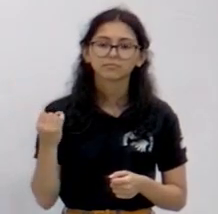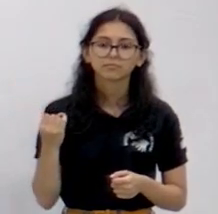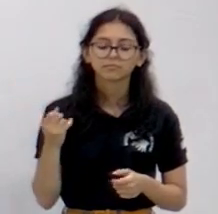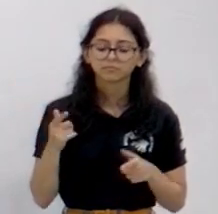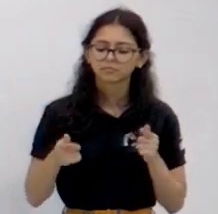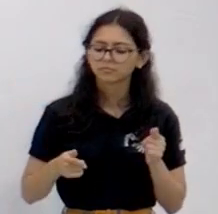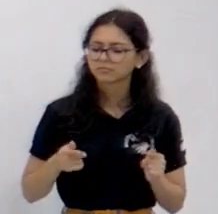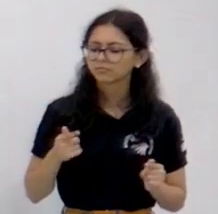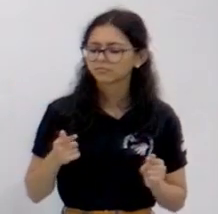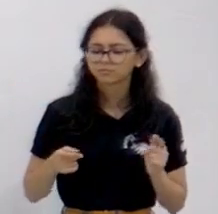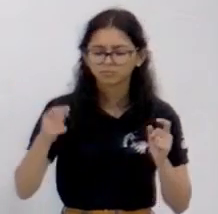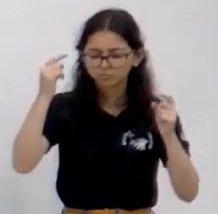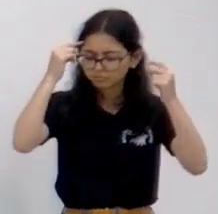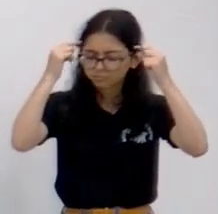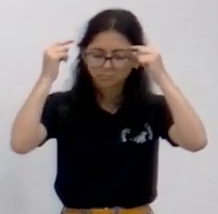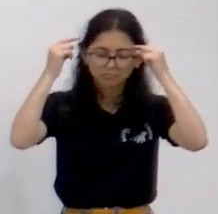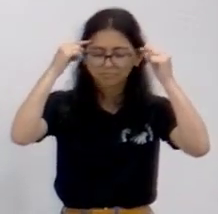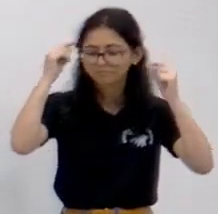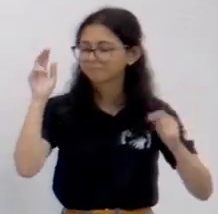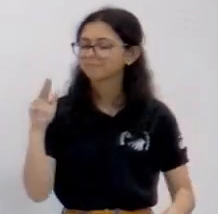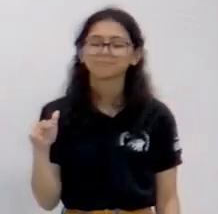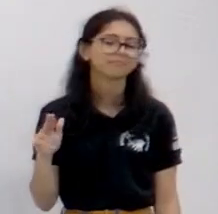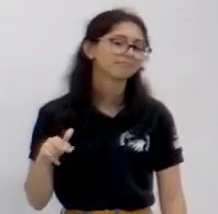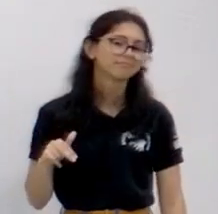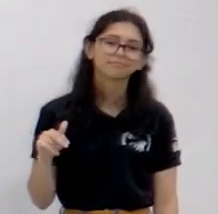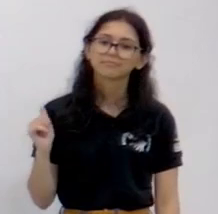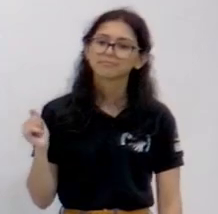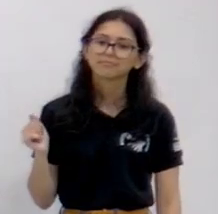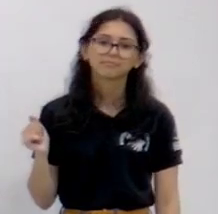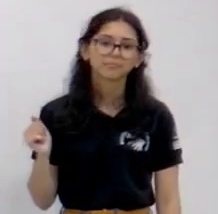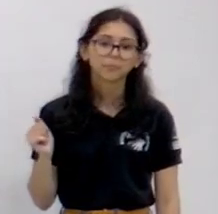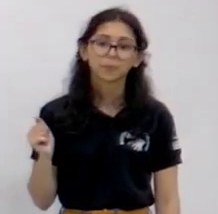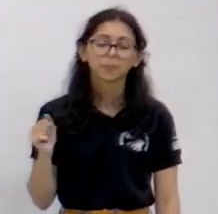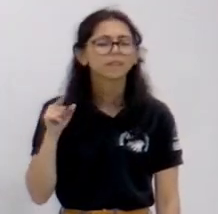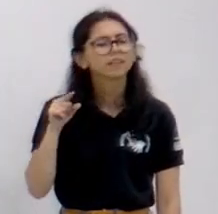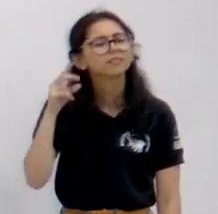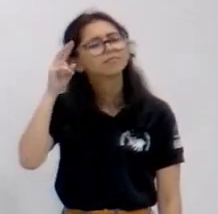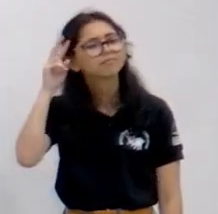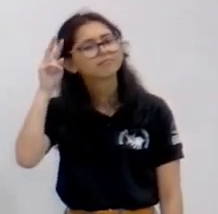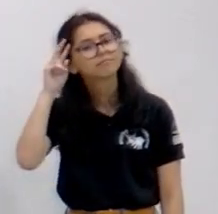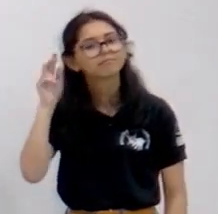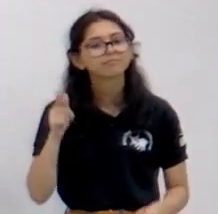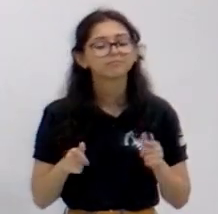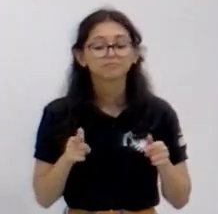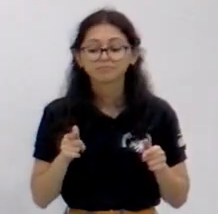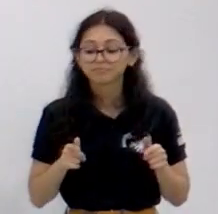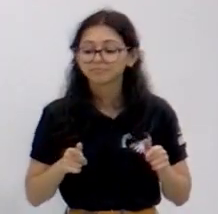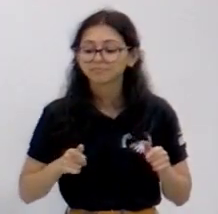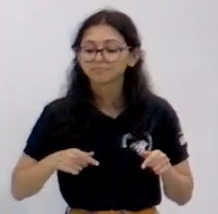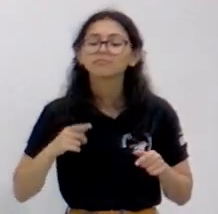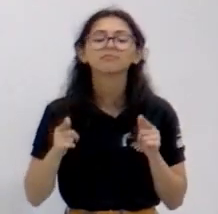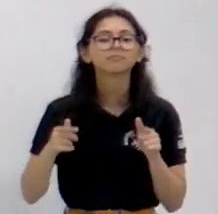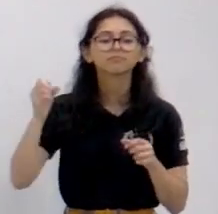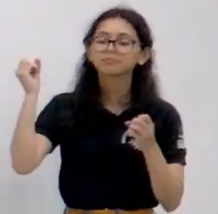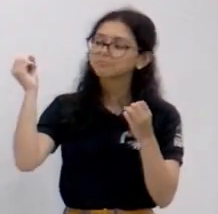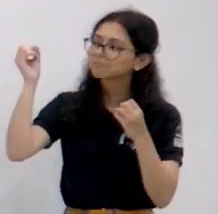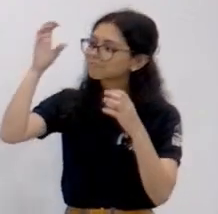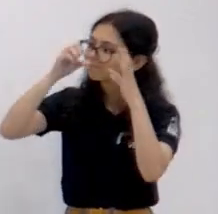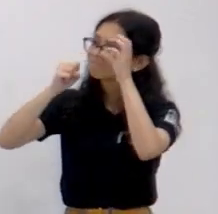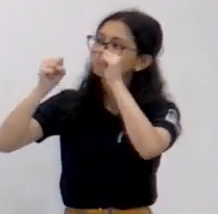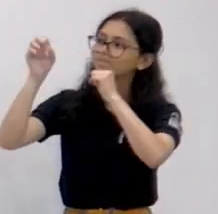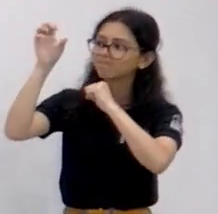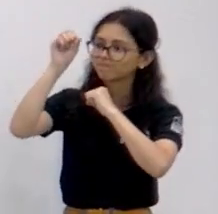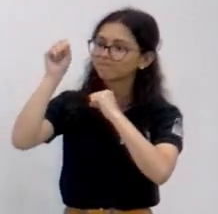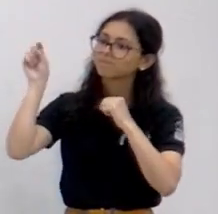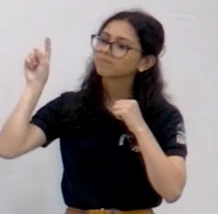encontramos o questionamento de Gideão. Lembra daquele Gideão? Aprendeu a depender de Deus. Quando é